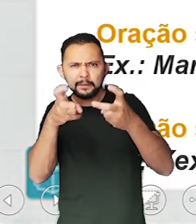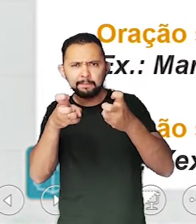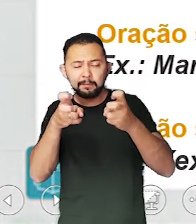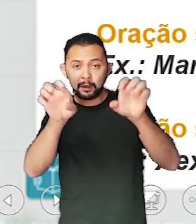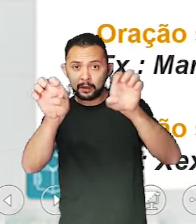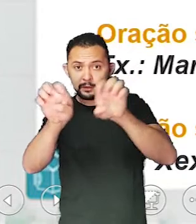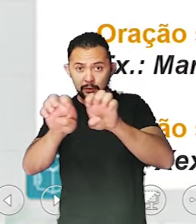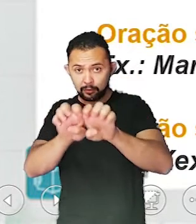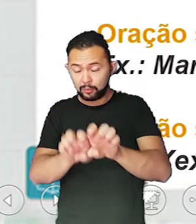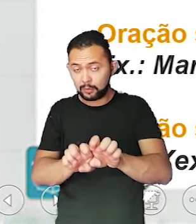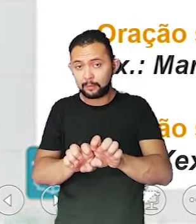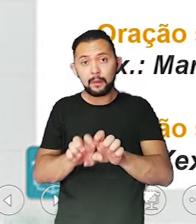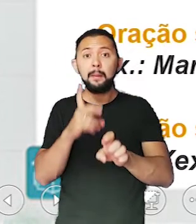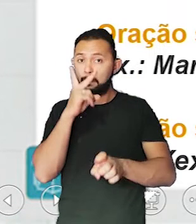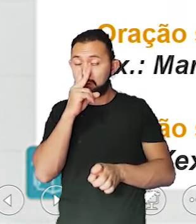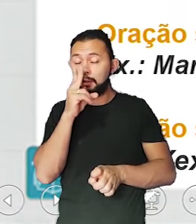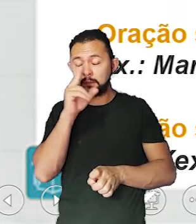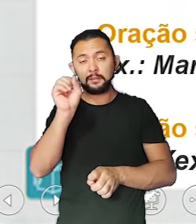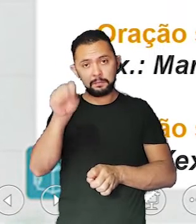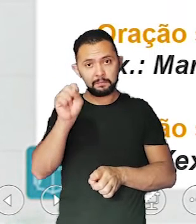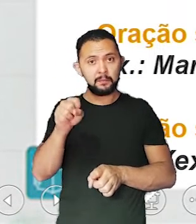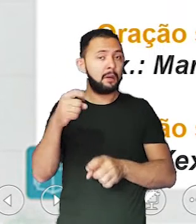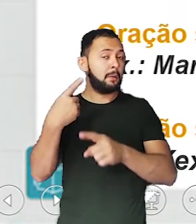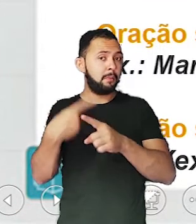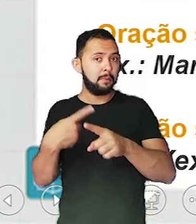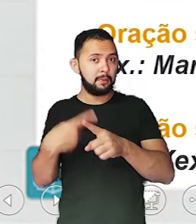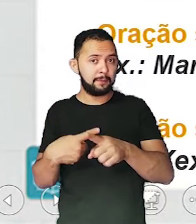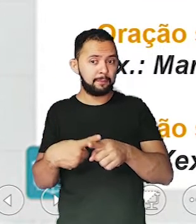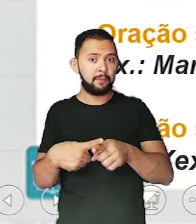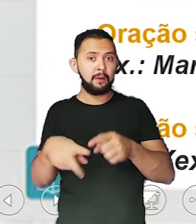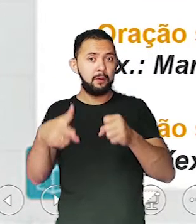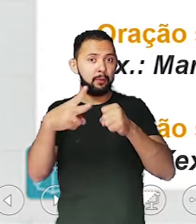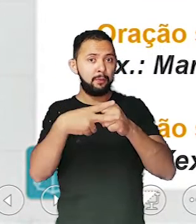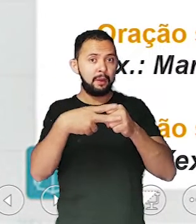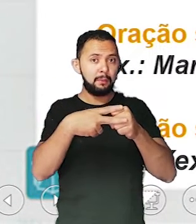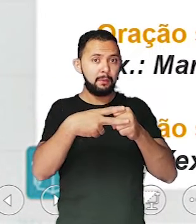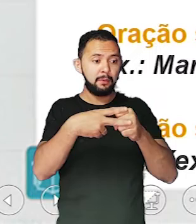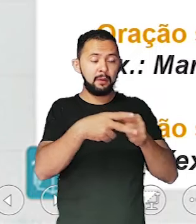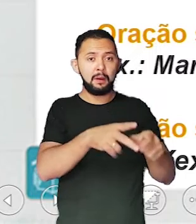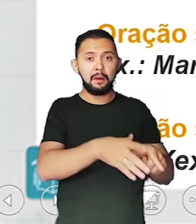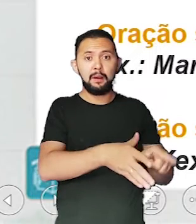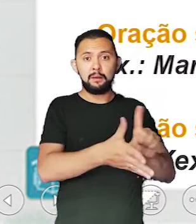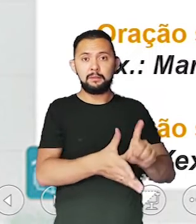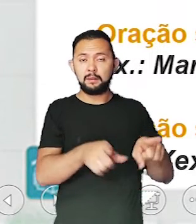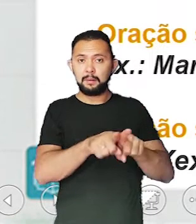direta, ó, sujeito, verbo, a diferença é que à frente do que vai aparecer a preposição. Fiquem ligados.